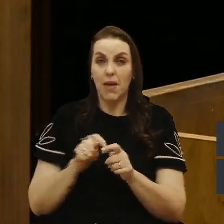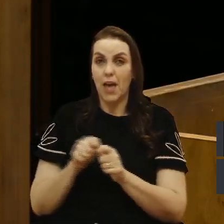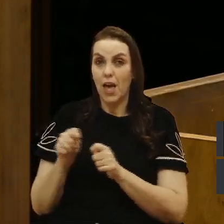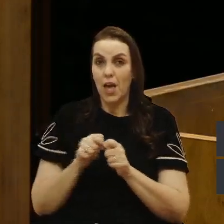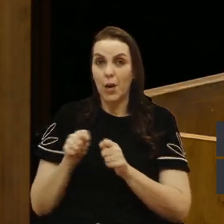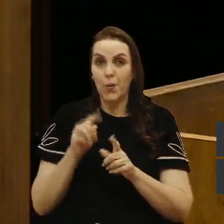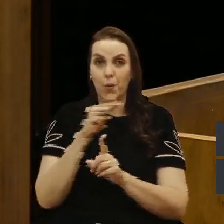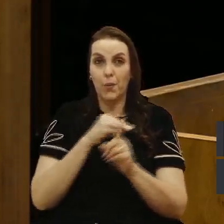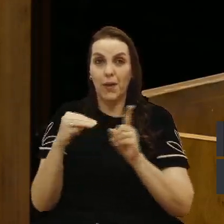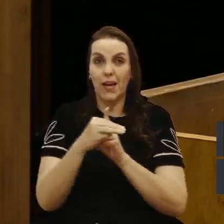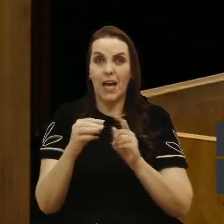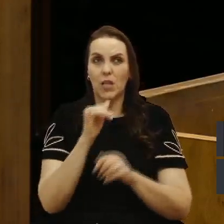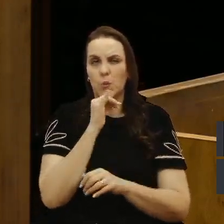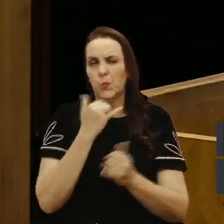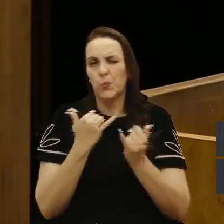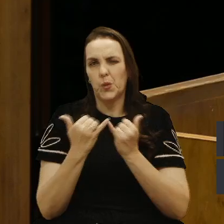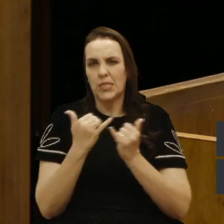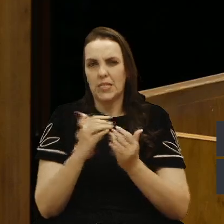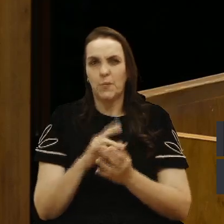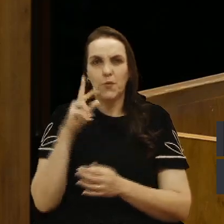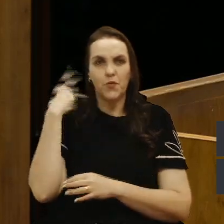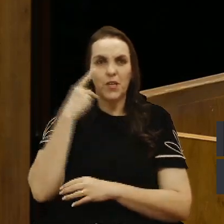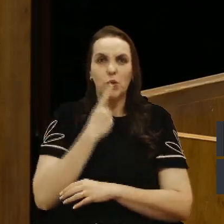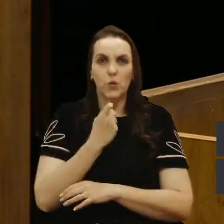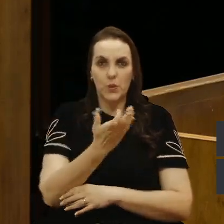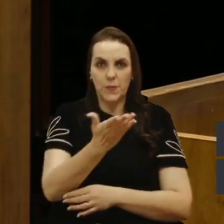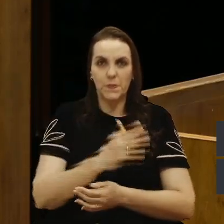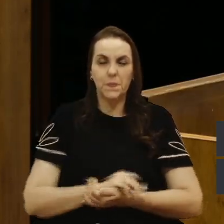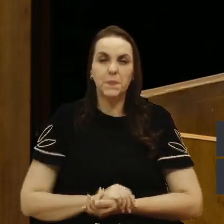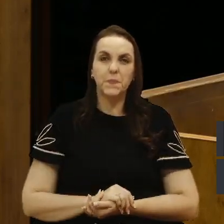por exemplo, vereador João Wes.